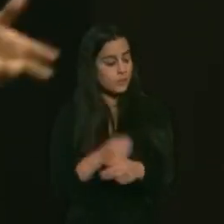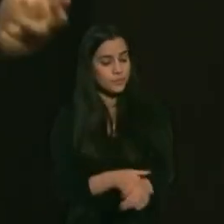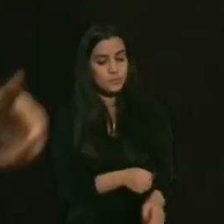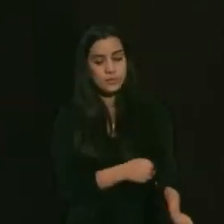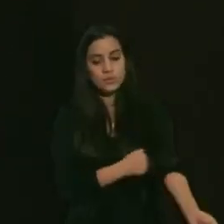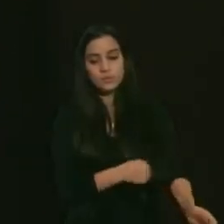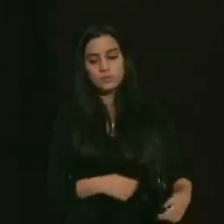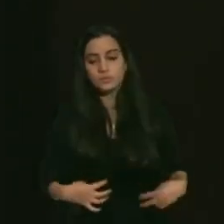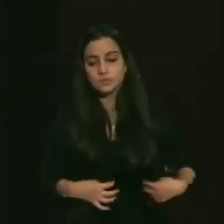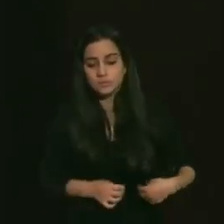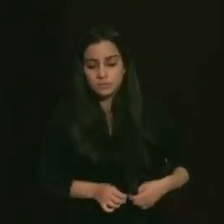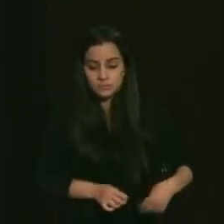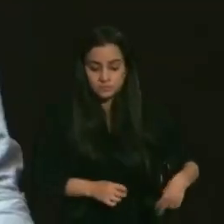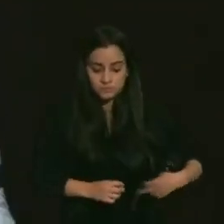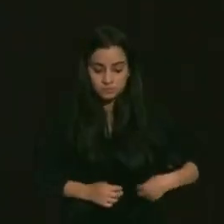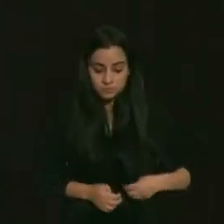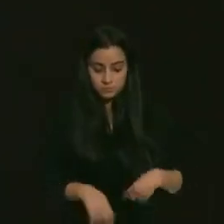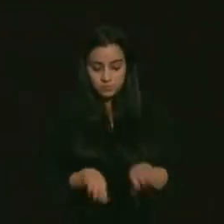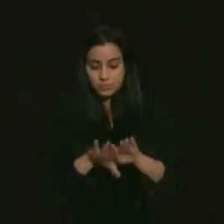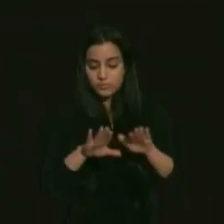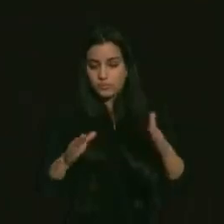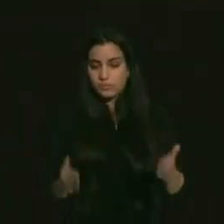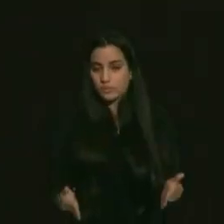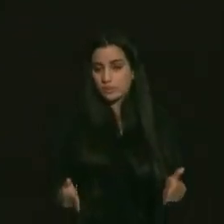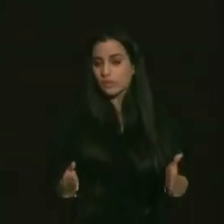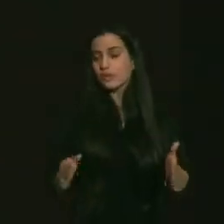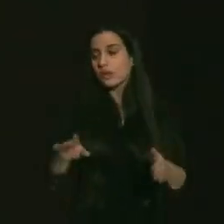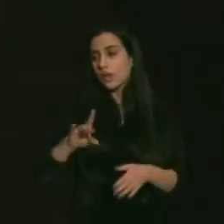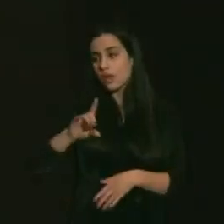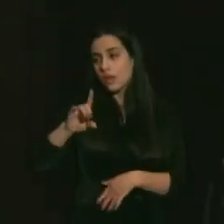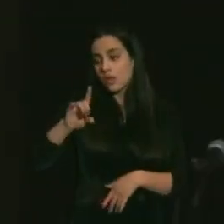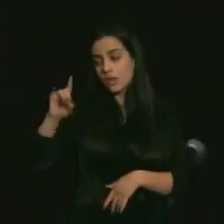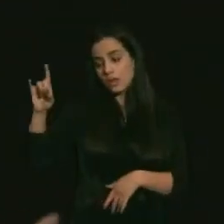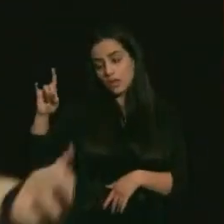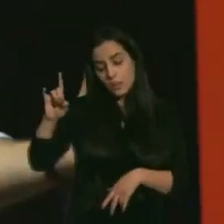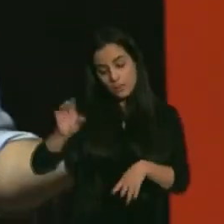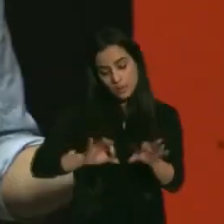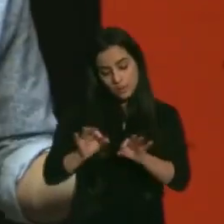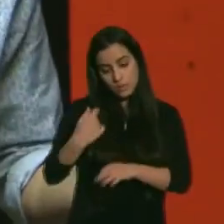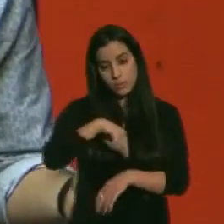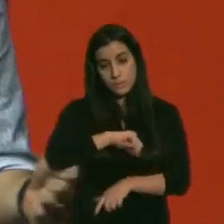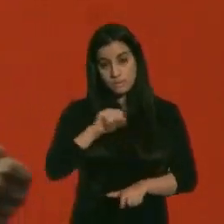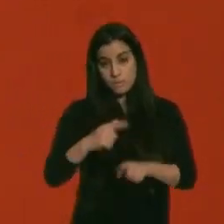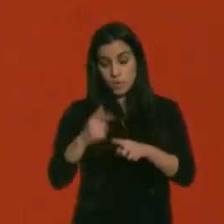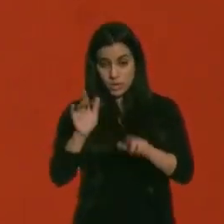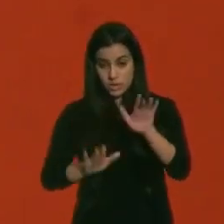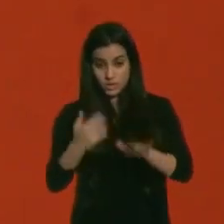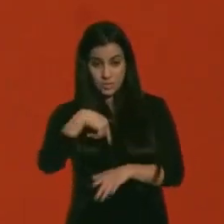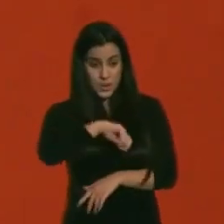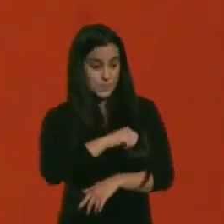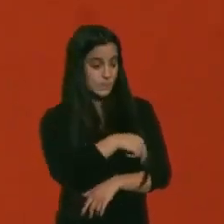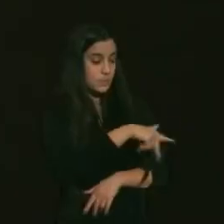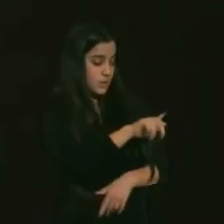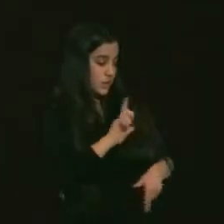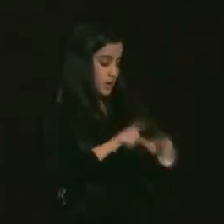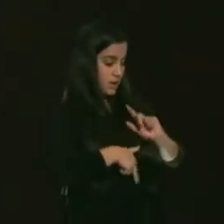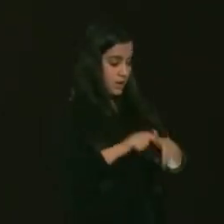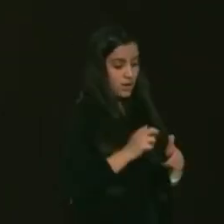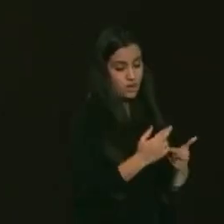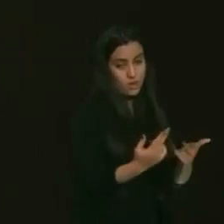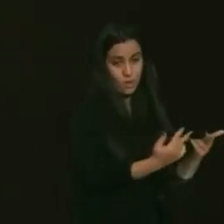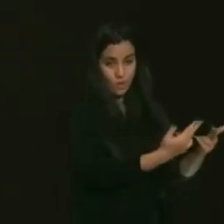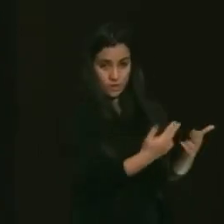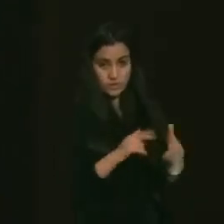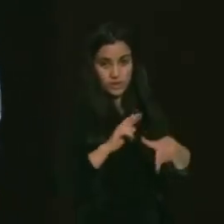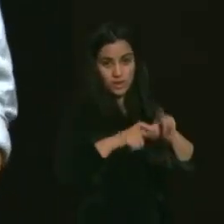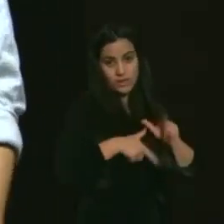do banquete do Senhor. Porque andamos muitas vezes como o povo de Israel, com saudades dos pepinos e